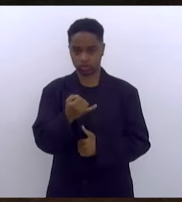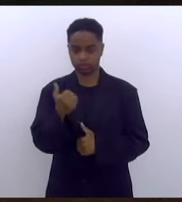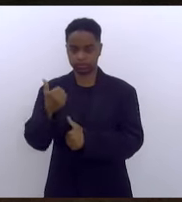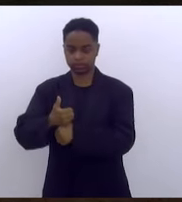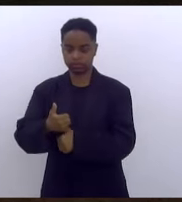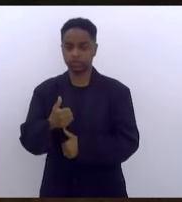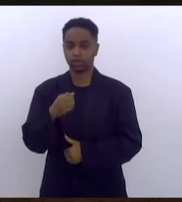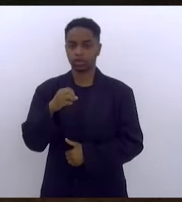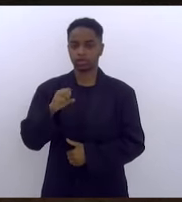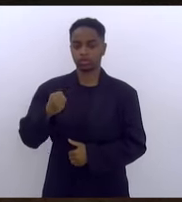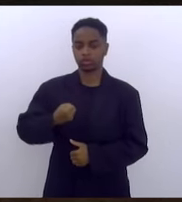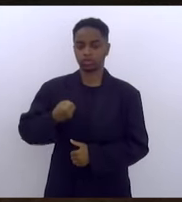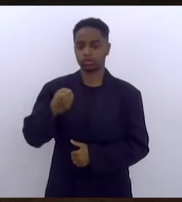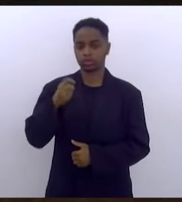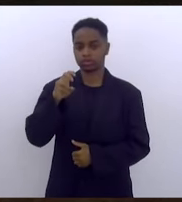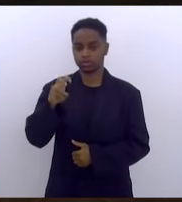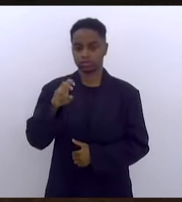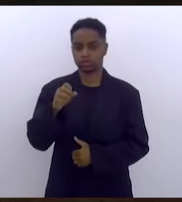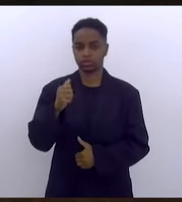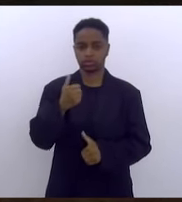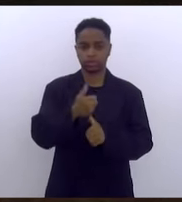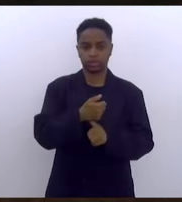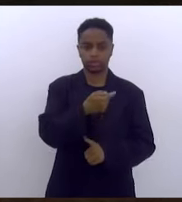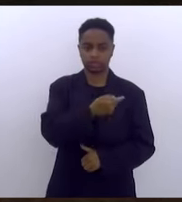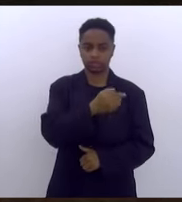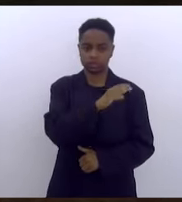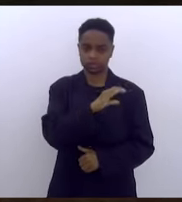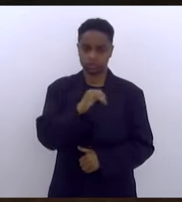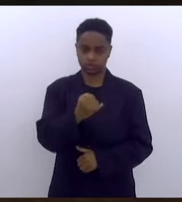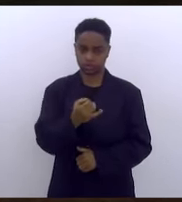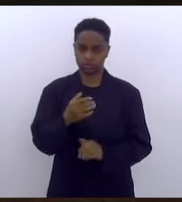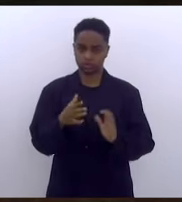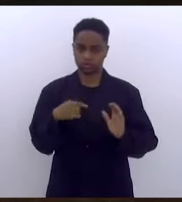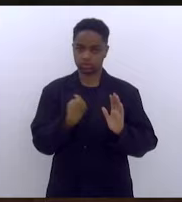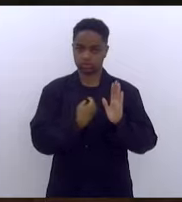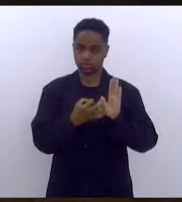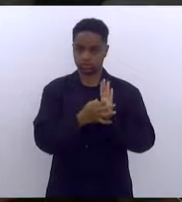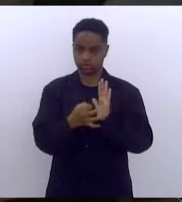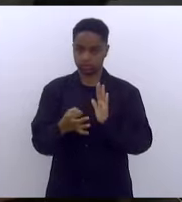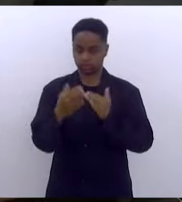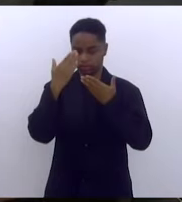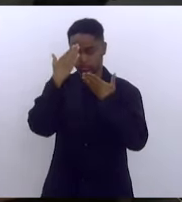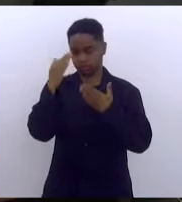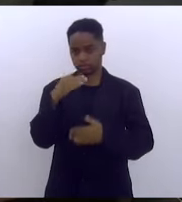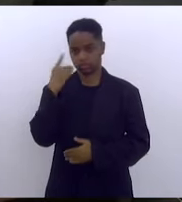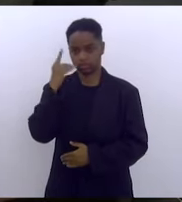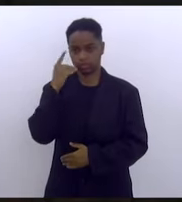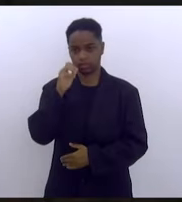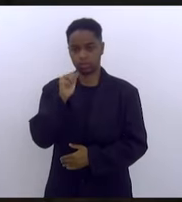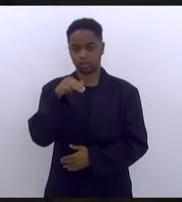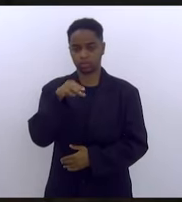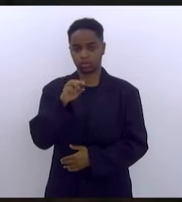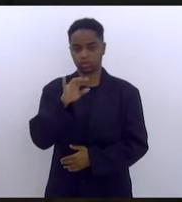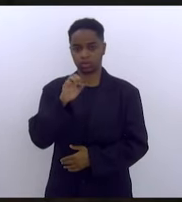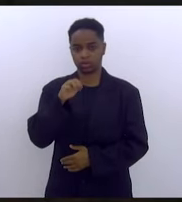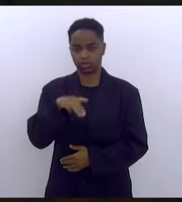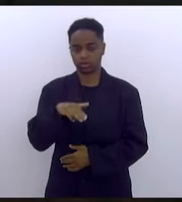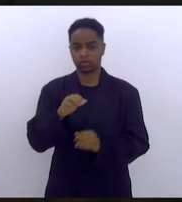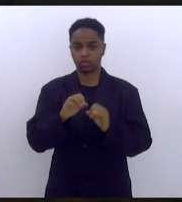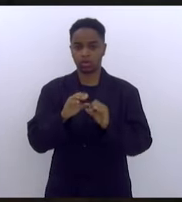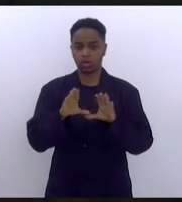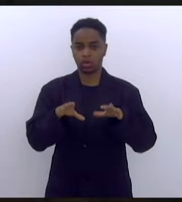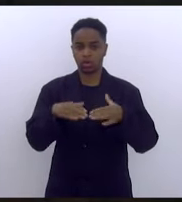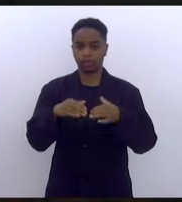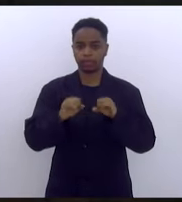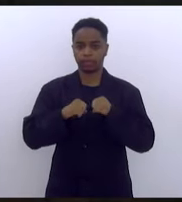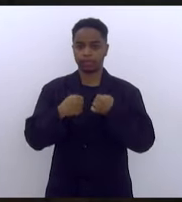pela emenda número 7 da CCJ. Esse é o parecer, presidente. Muito obrigado, deputado Amorim. Pela Comissão de Defesa dos Direitos da